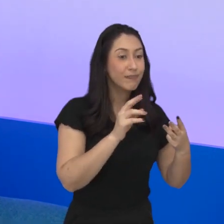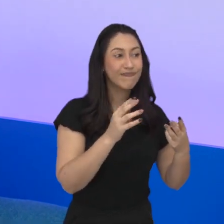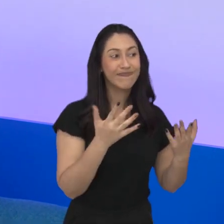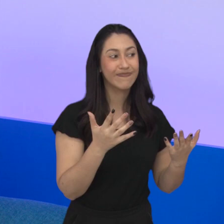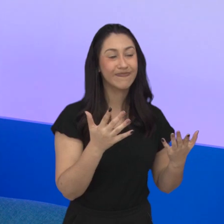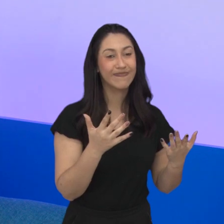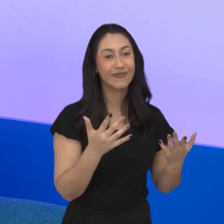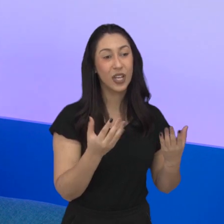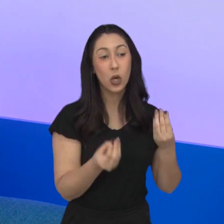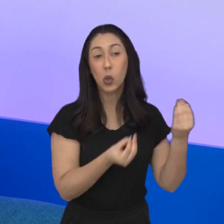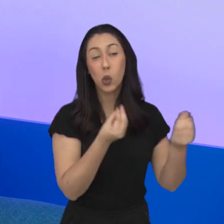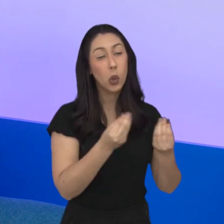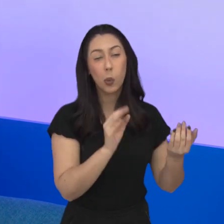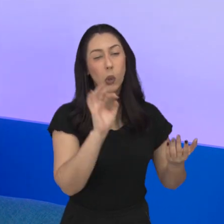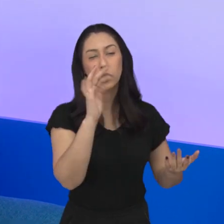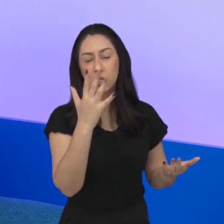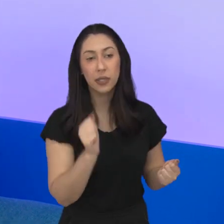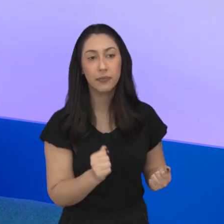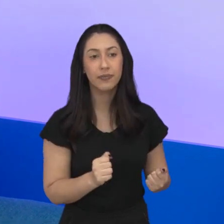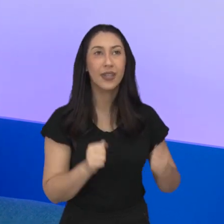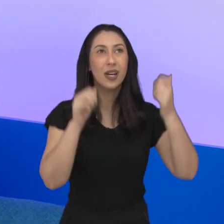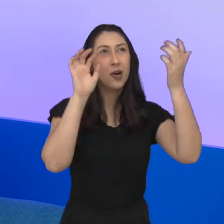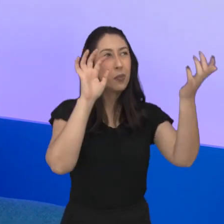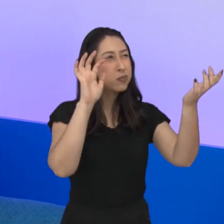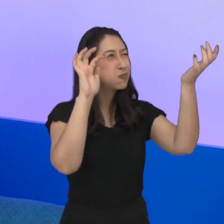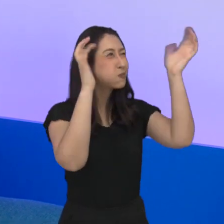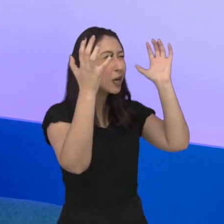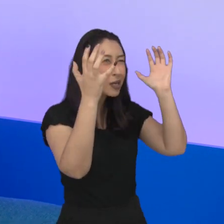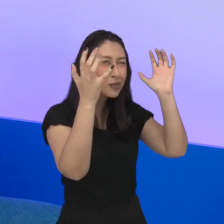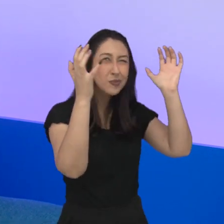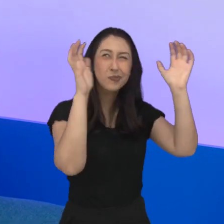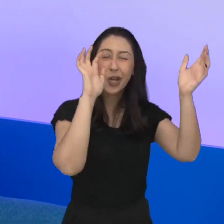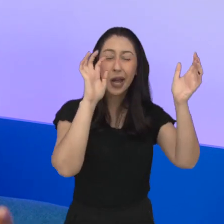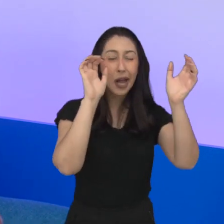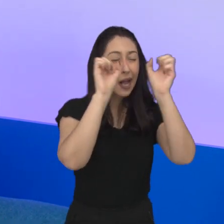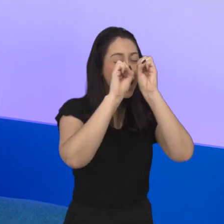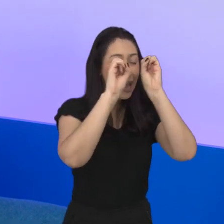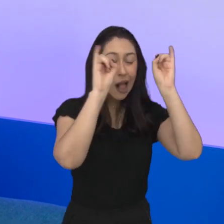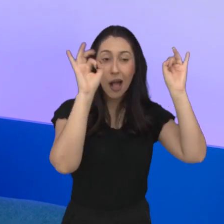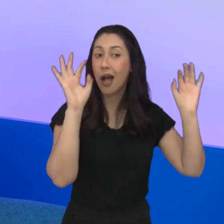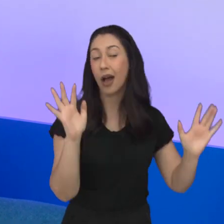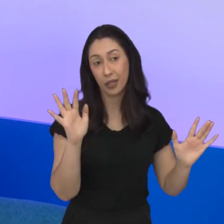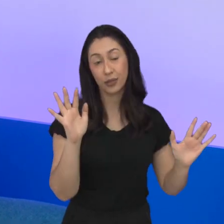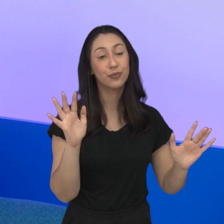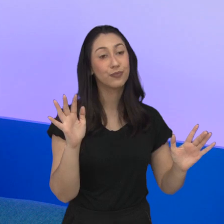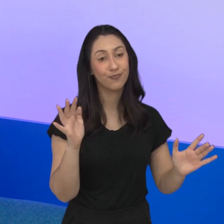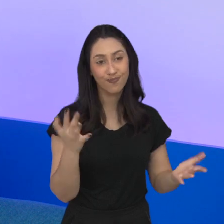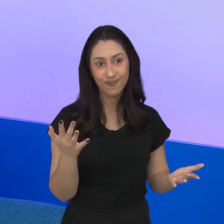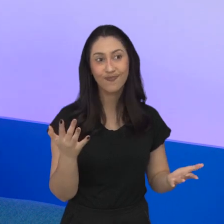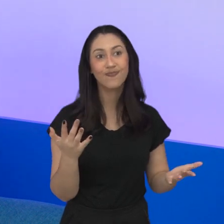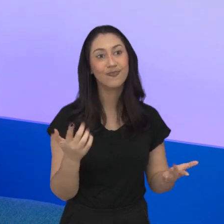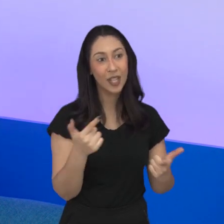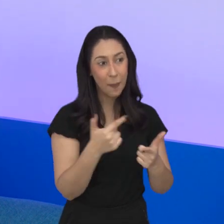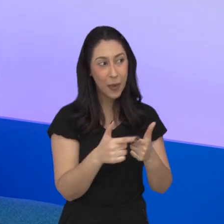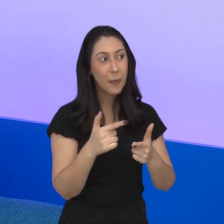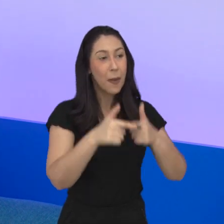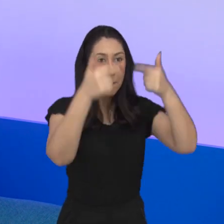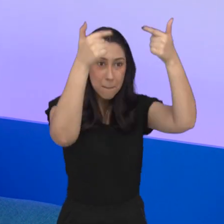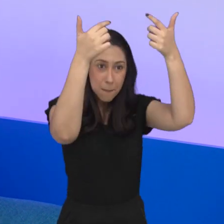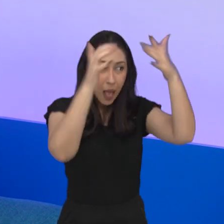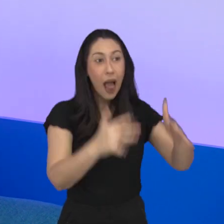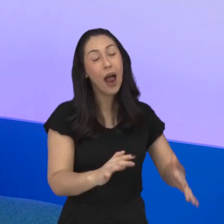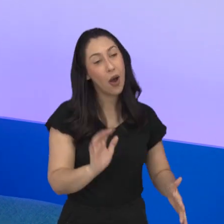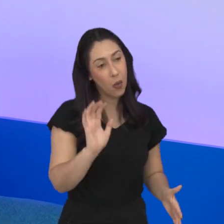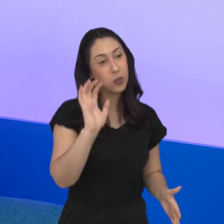pode vir a acontecer. Os cenários de mudança climática são muito claros, nos evidenciando que eventos extremos vão ser